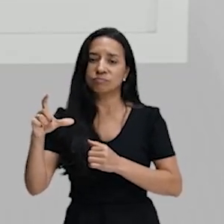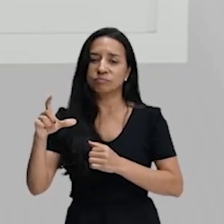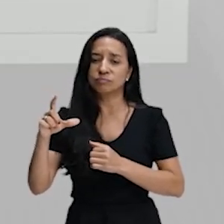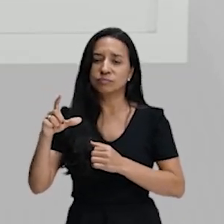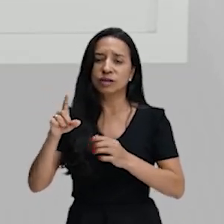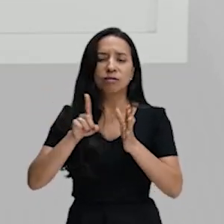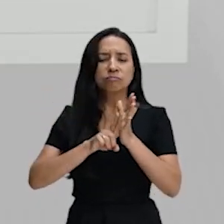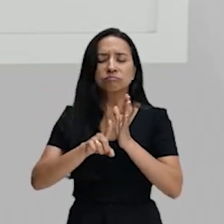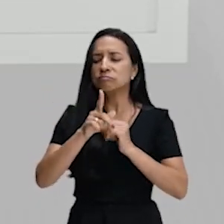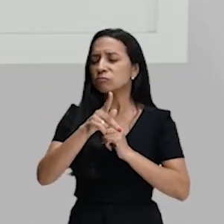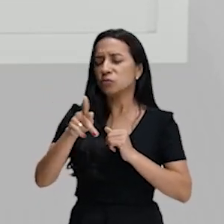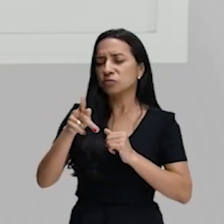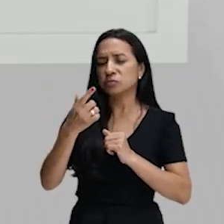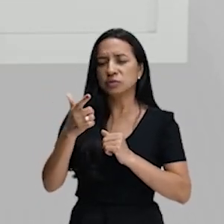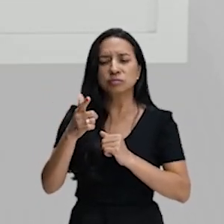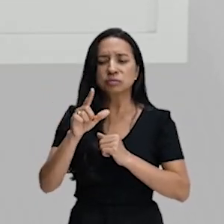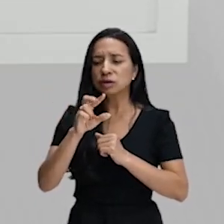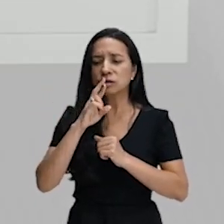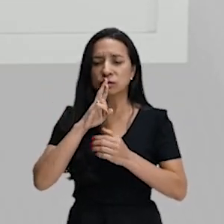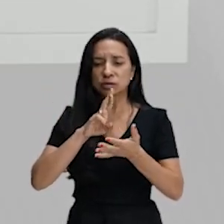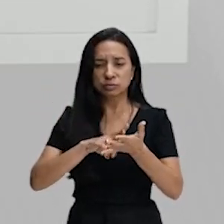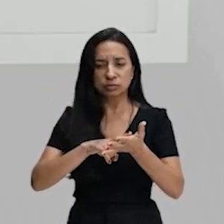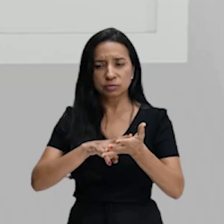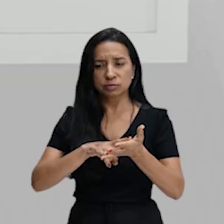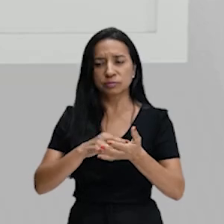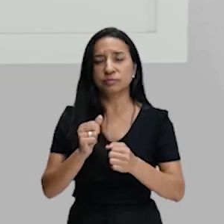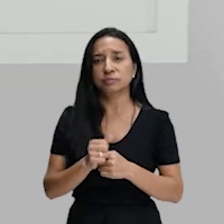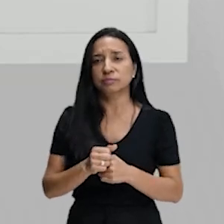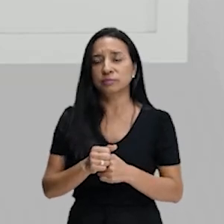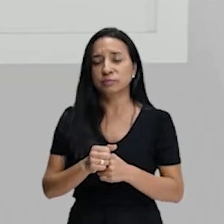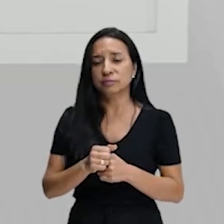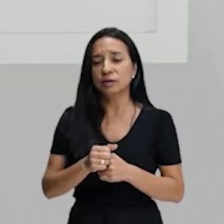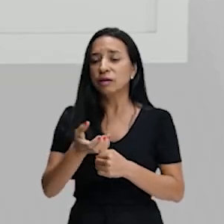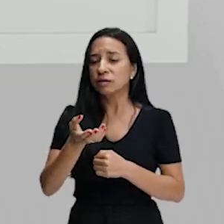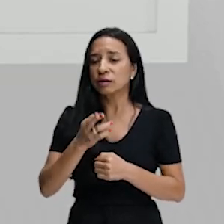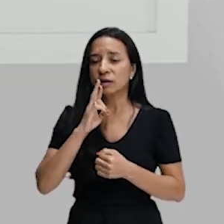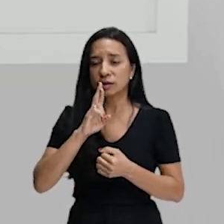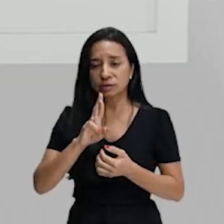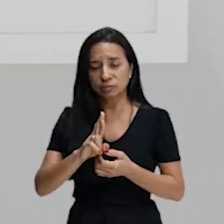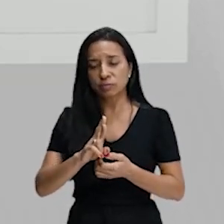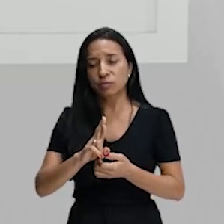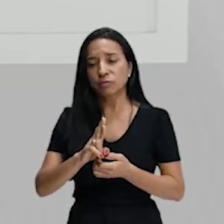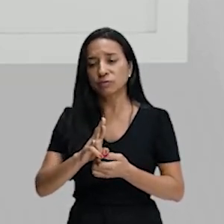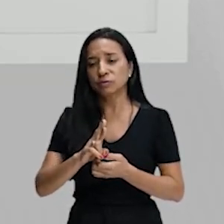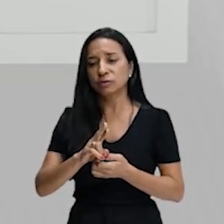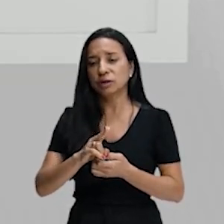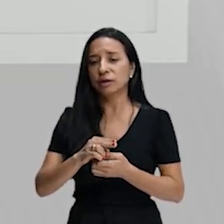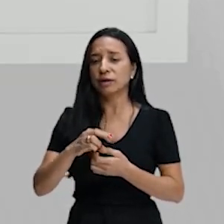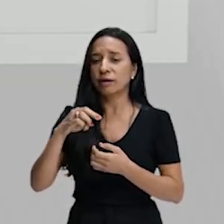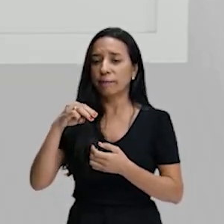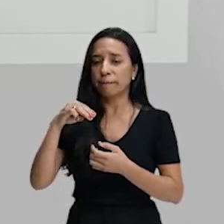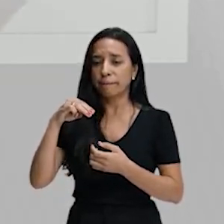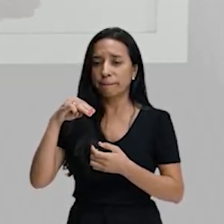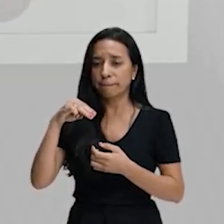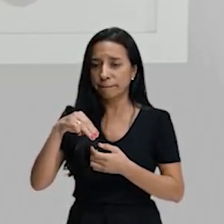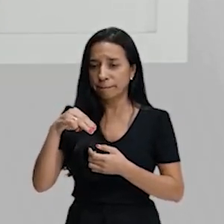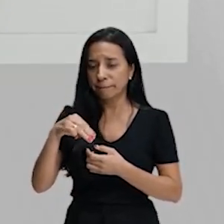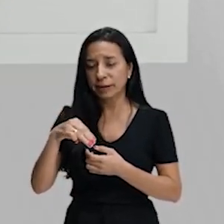Cuidado. Ele quer a resposta em microtesla e não em Tesla. Certo?